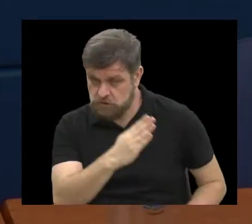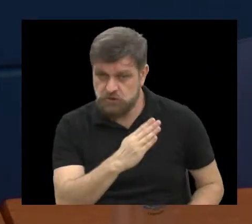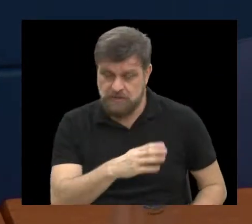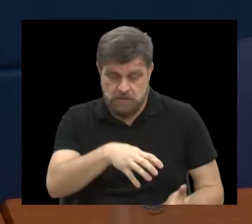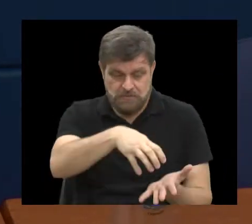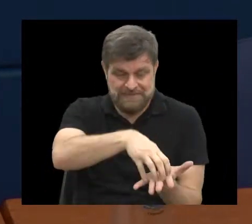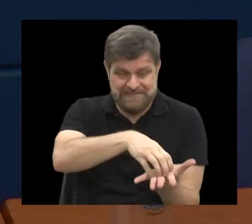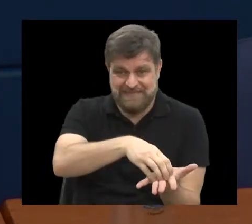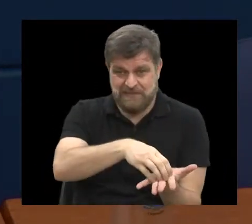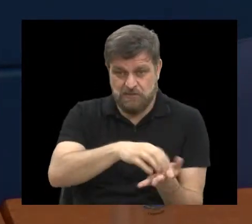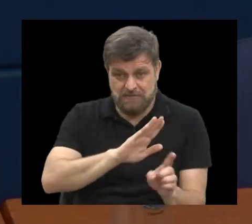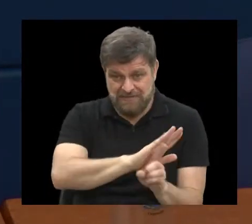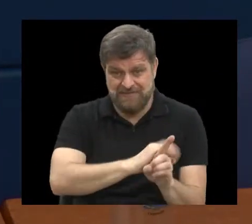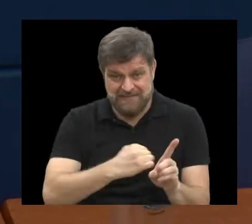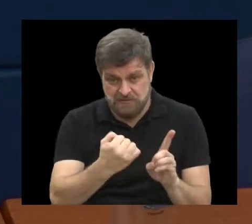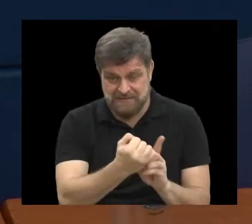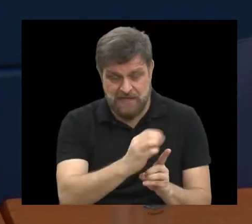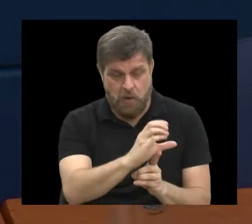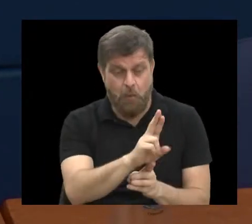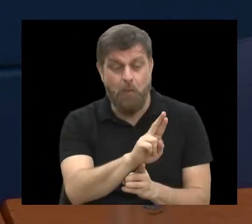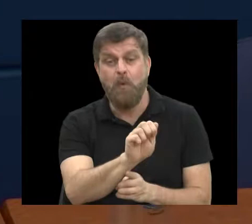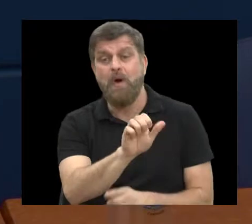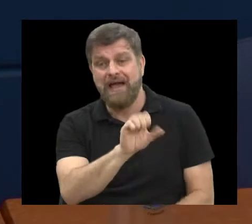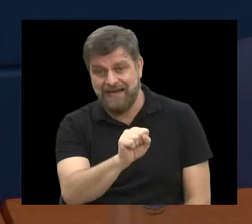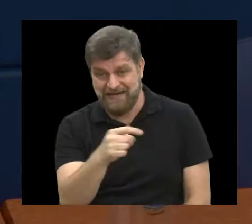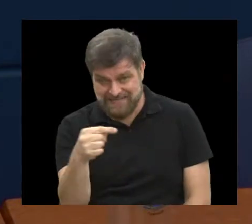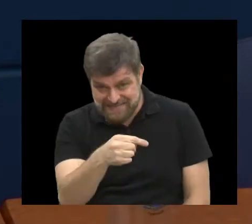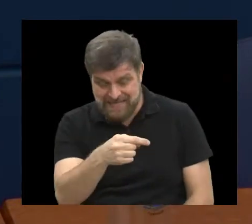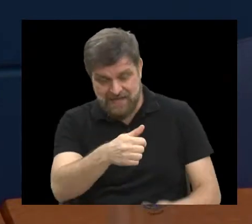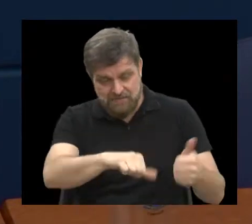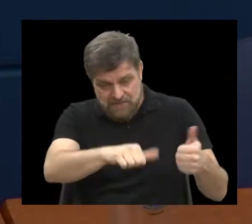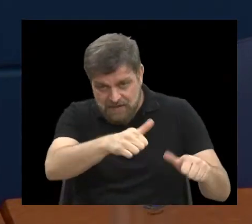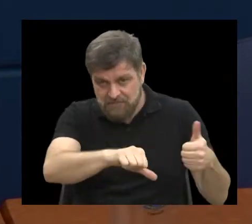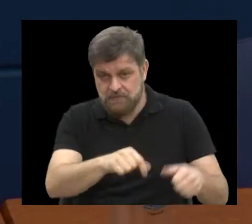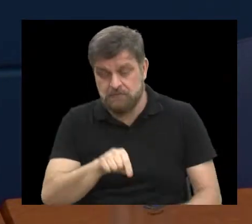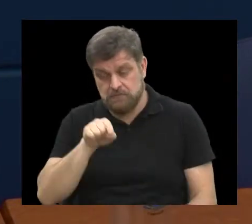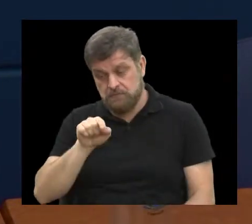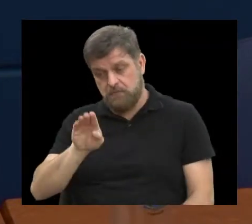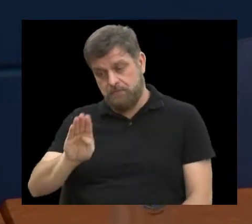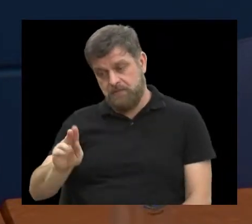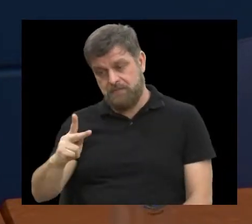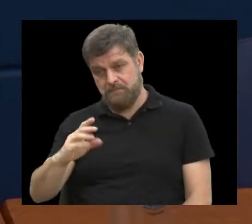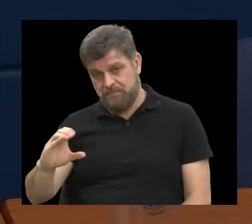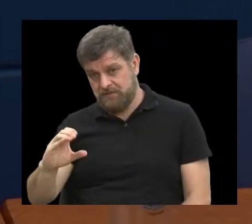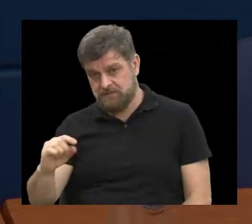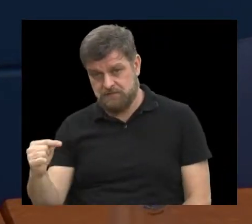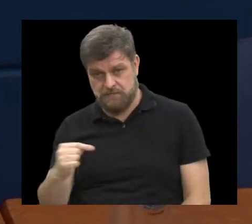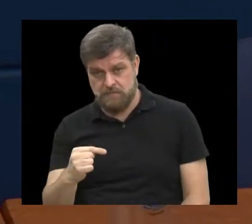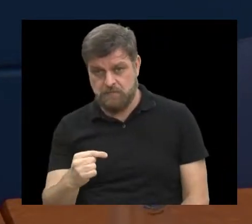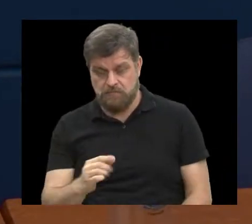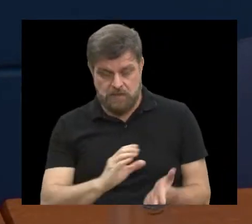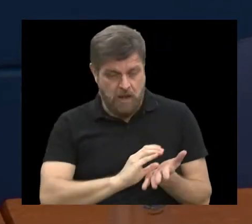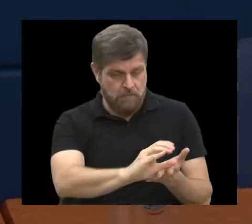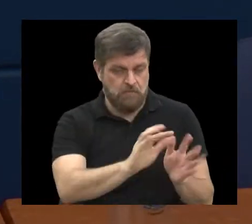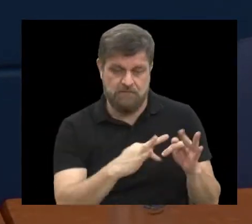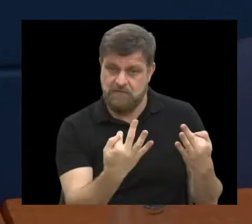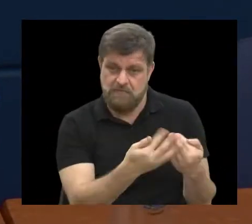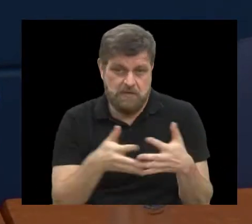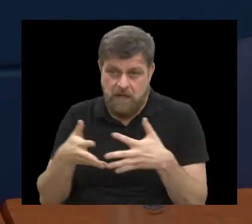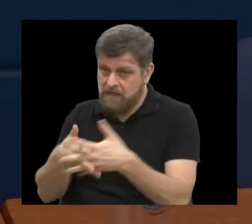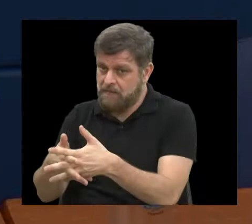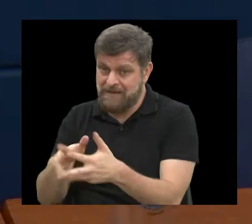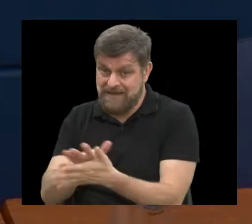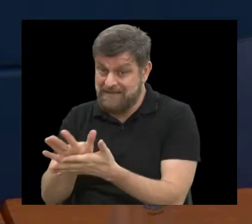vai fazer essa análise, tá? Então, para o BPC, o Bolsa Família não vai atrapalhar, mas